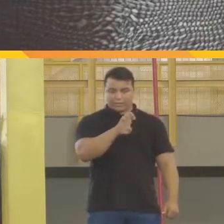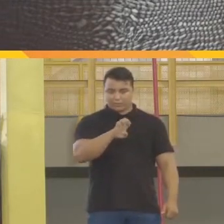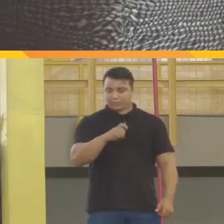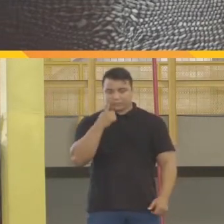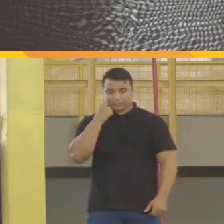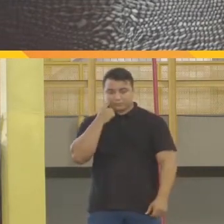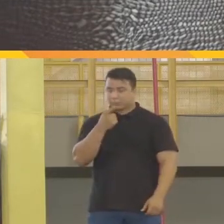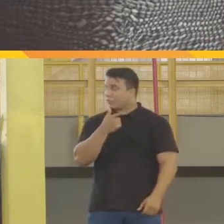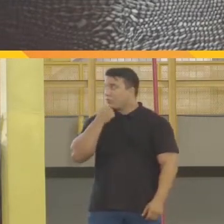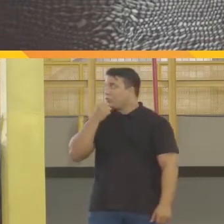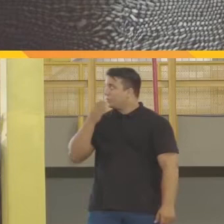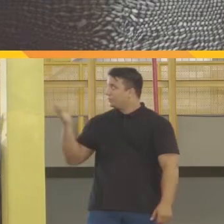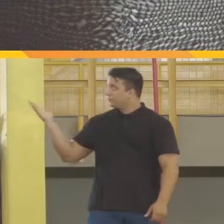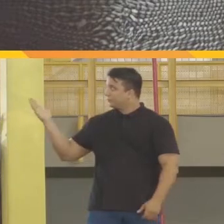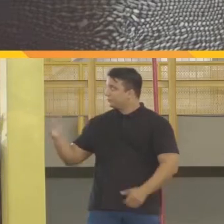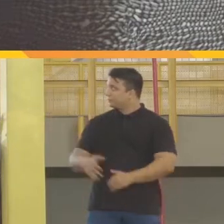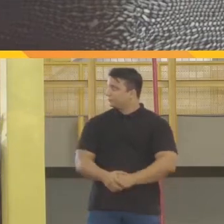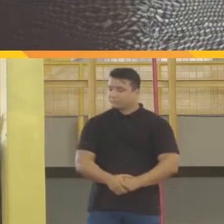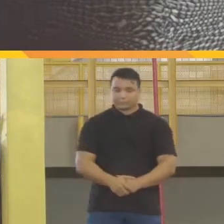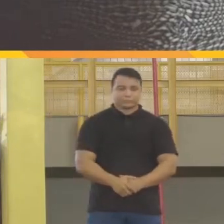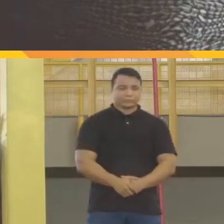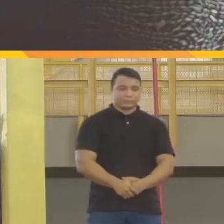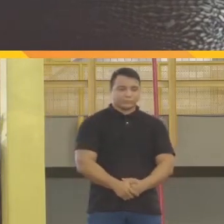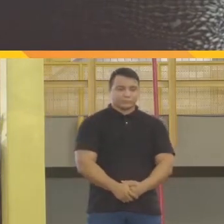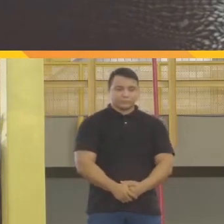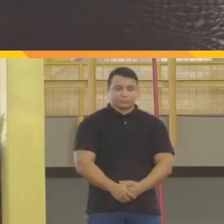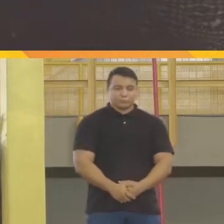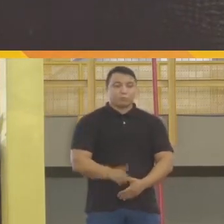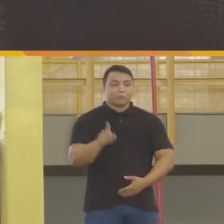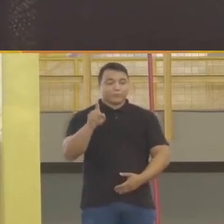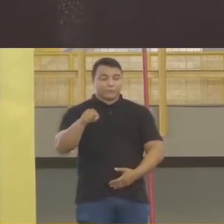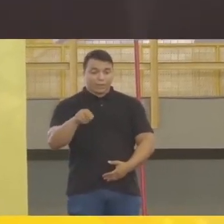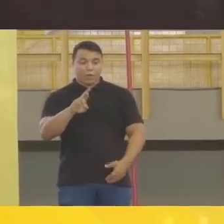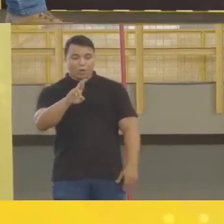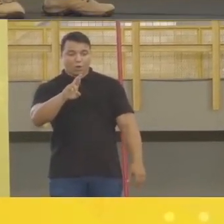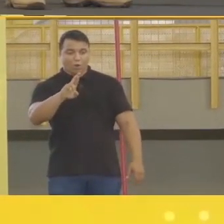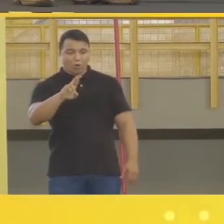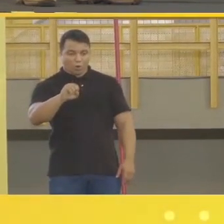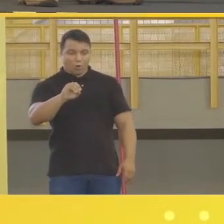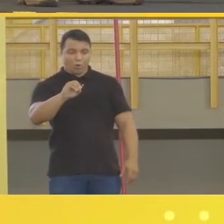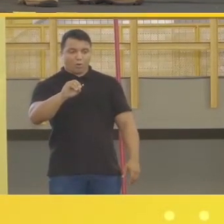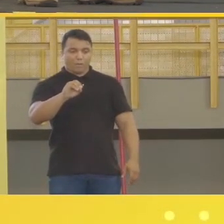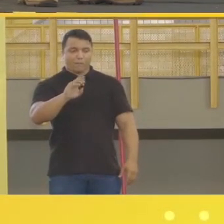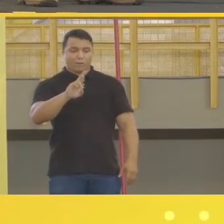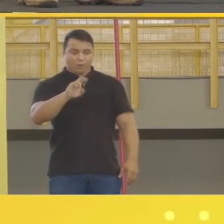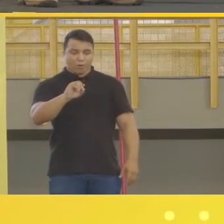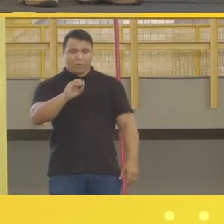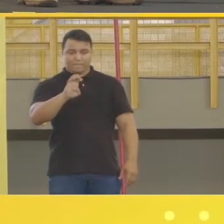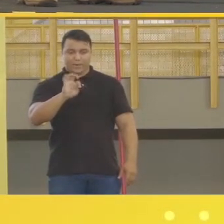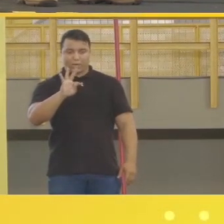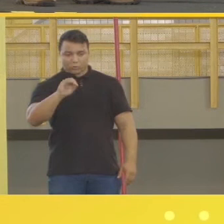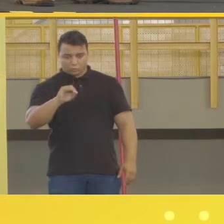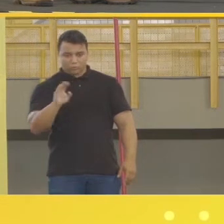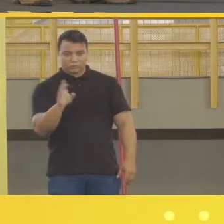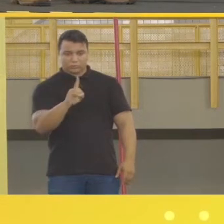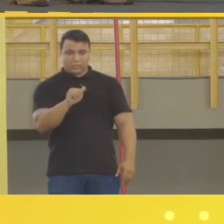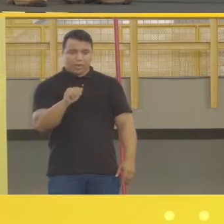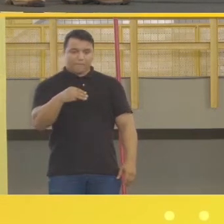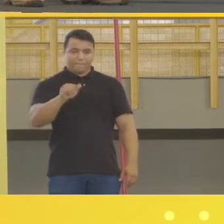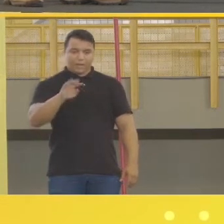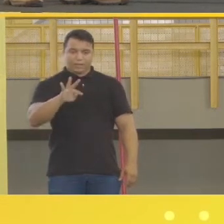o Roberto da Mata, para quem não conhece. Tive a oportunidade já de ter aulas, inclusive, com o da Mata, é